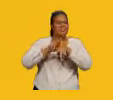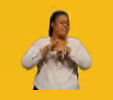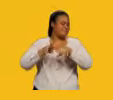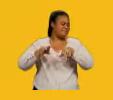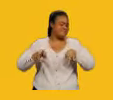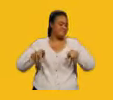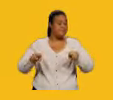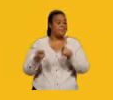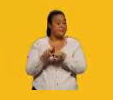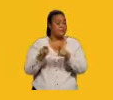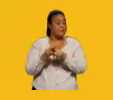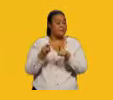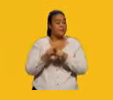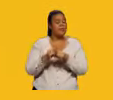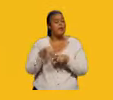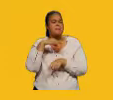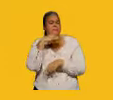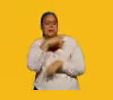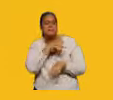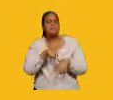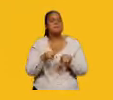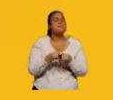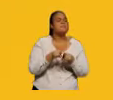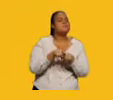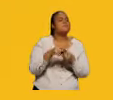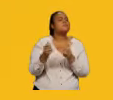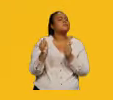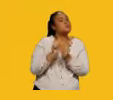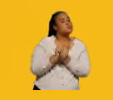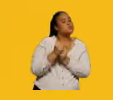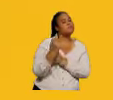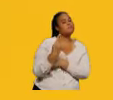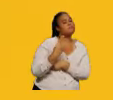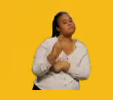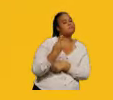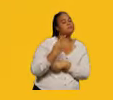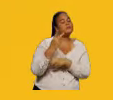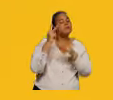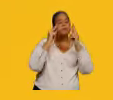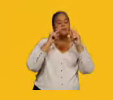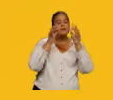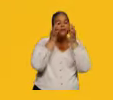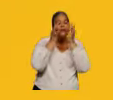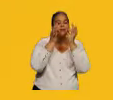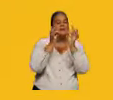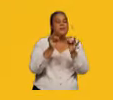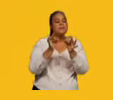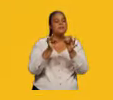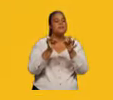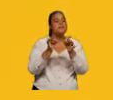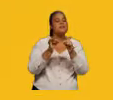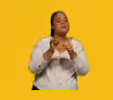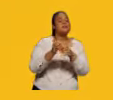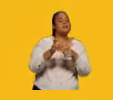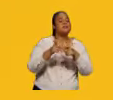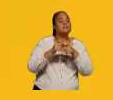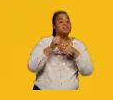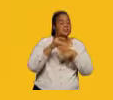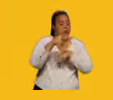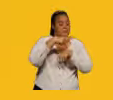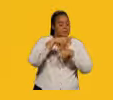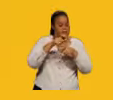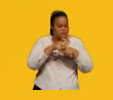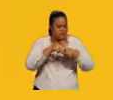distribuição e seu percebeu também aqui junto comigo que para gente verificar se a população do nosso país está crescendo